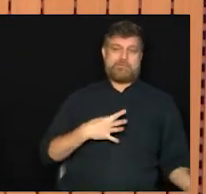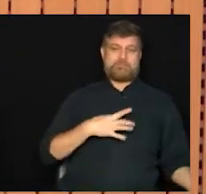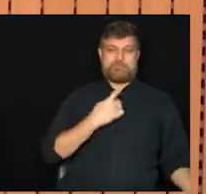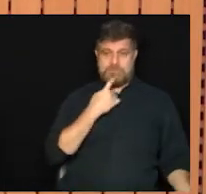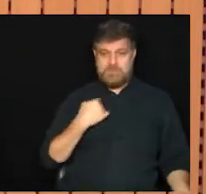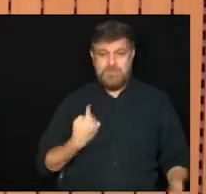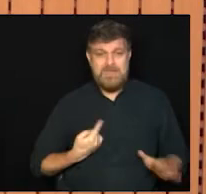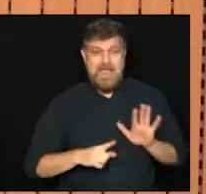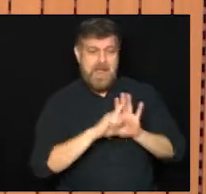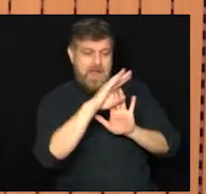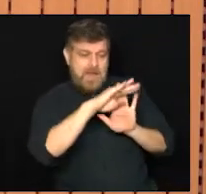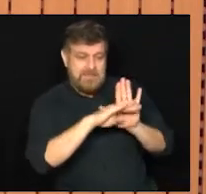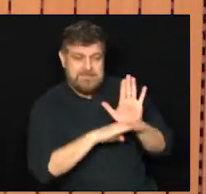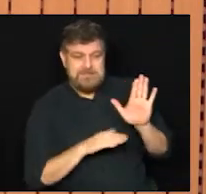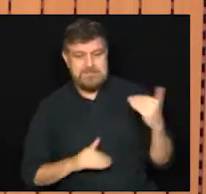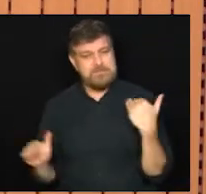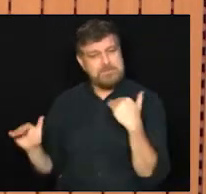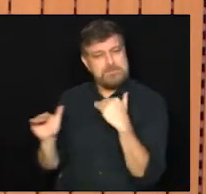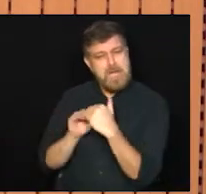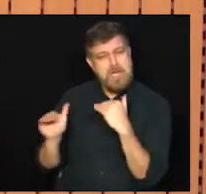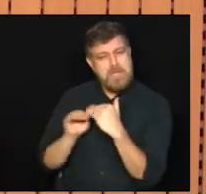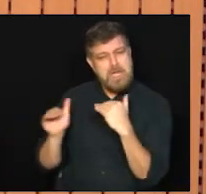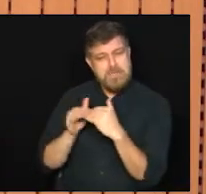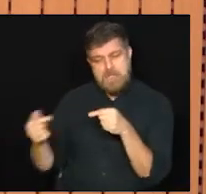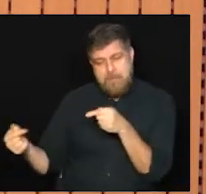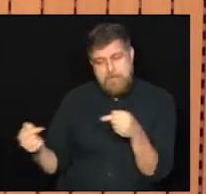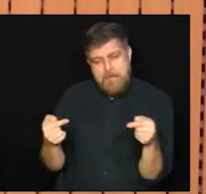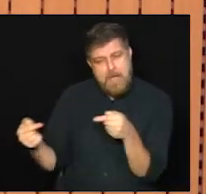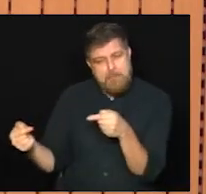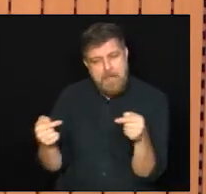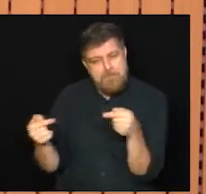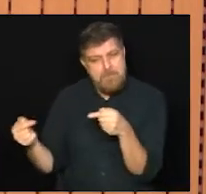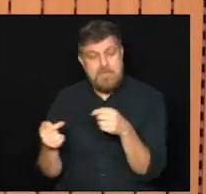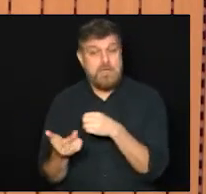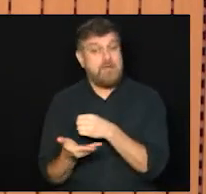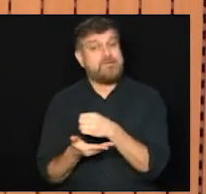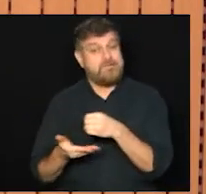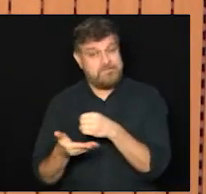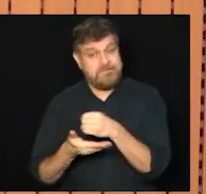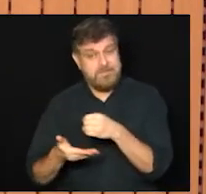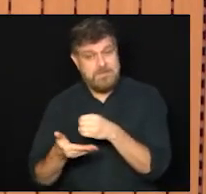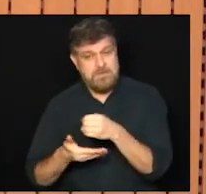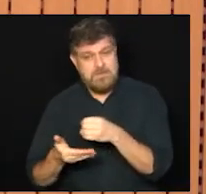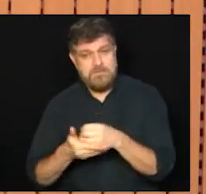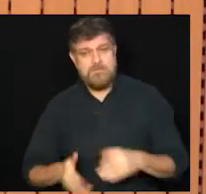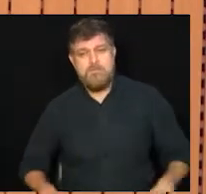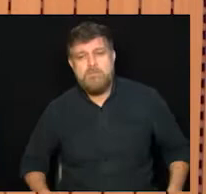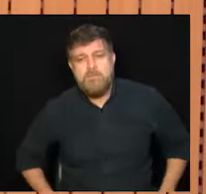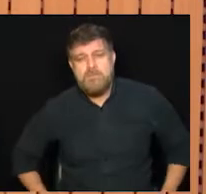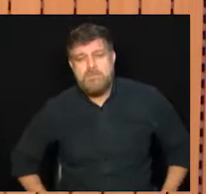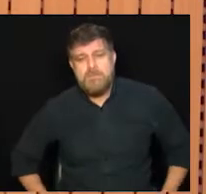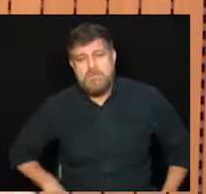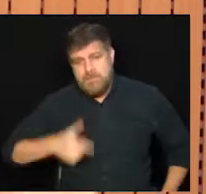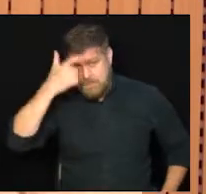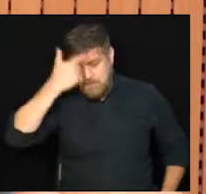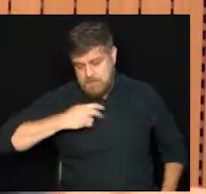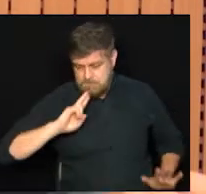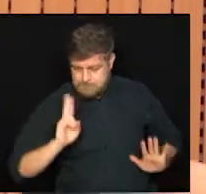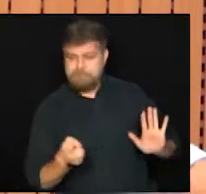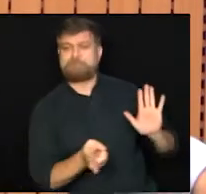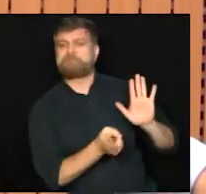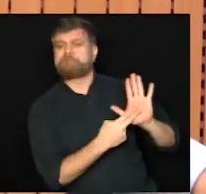que coloque na mesma base de competição o setor é fundamental. Eu até me